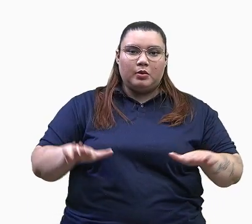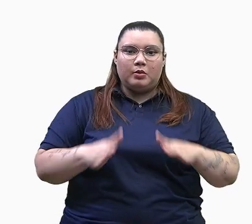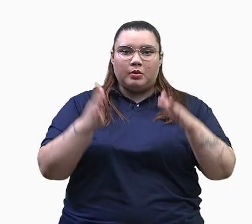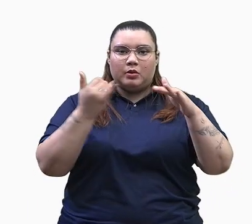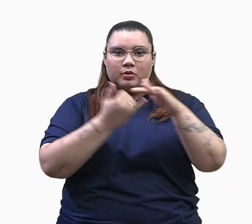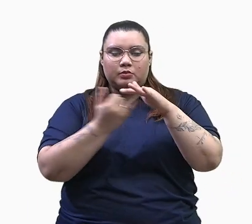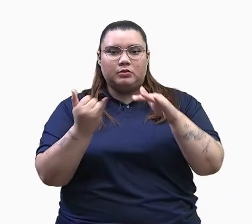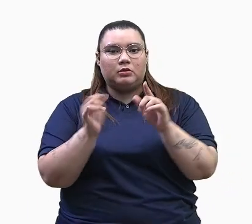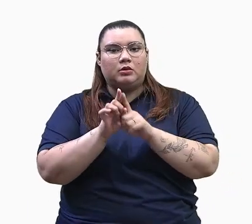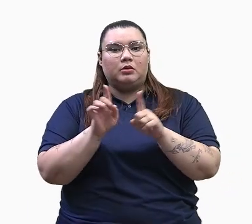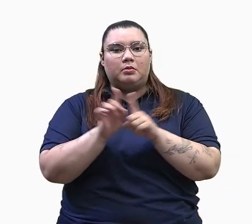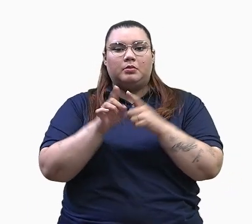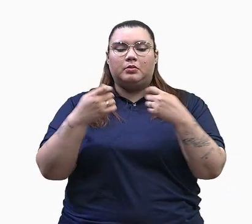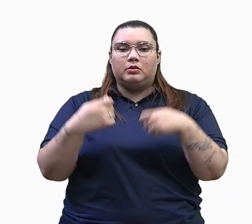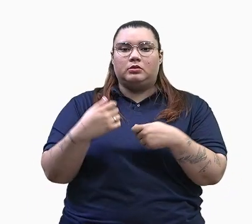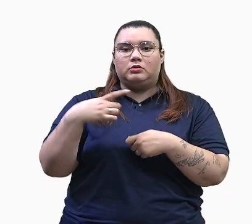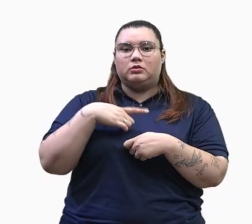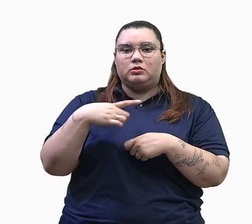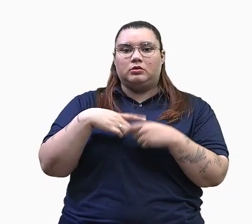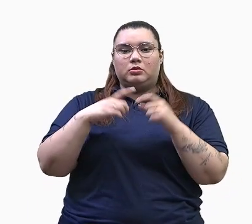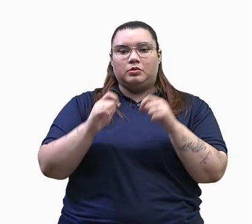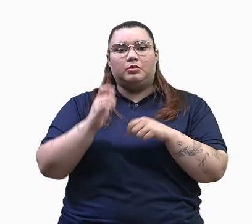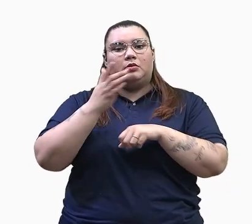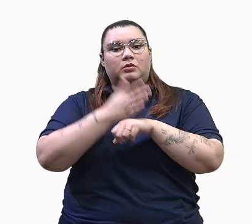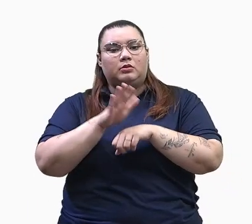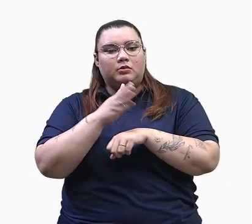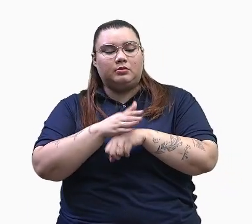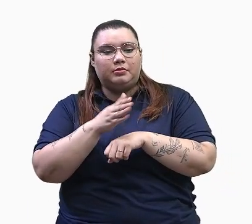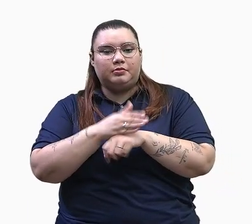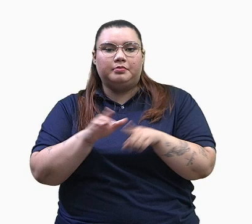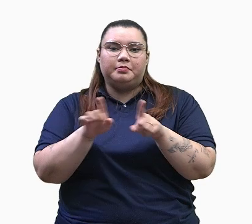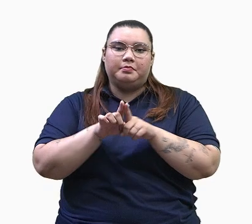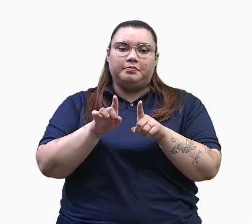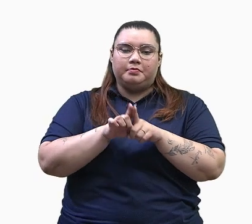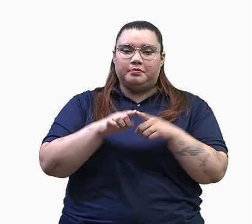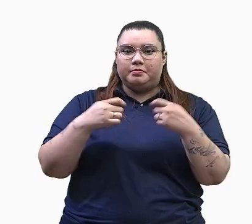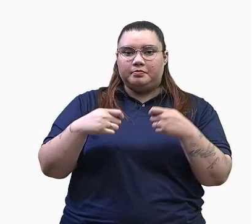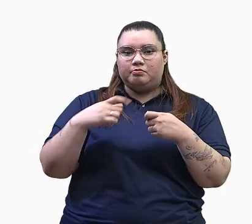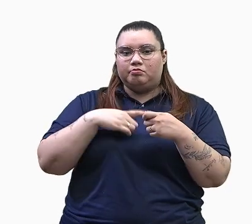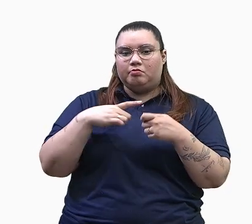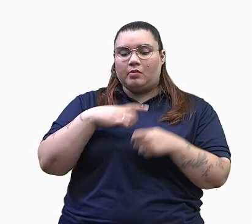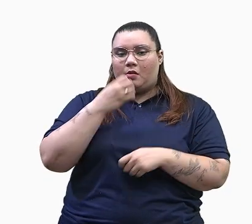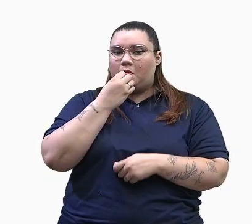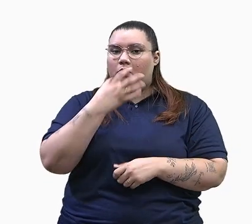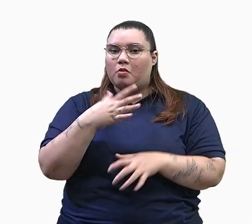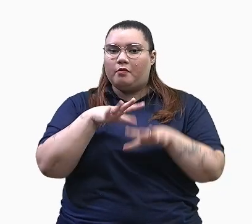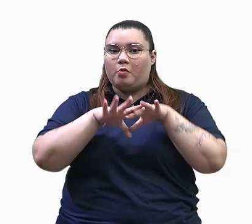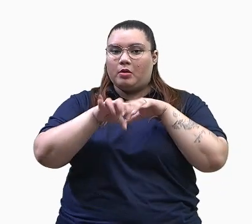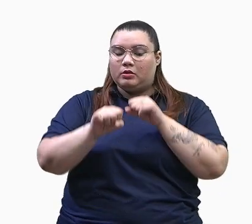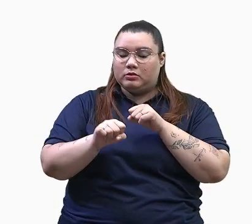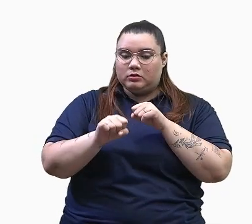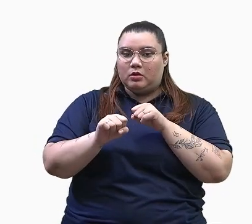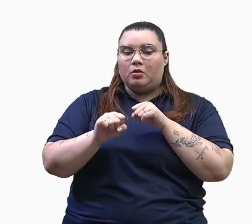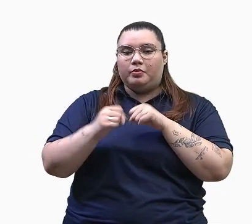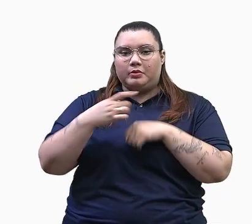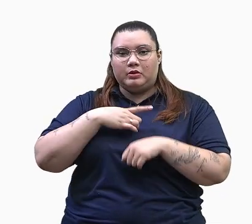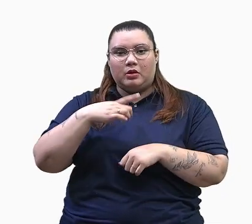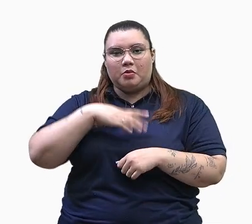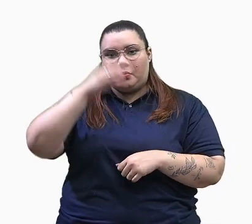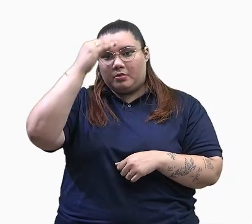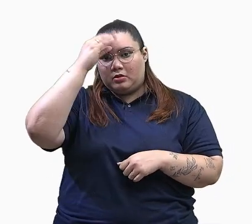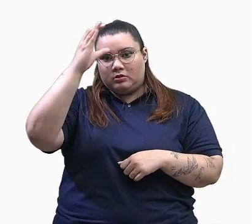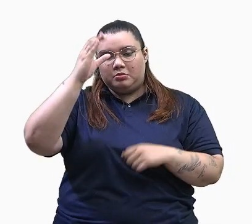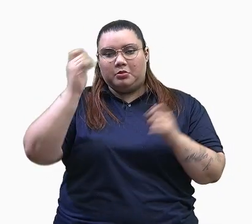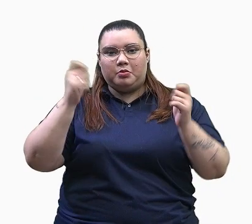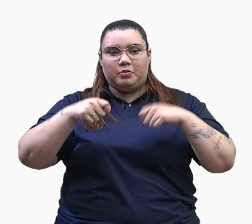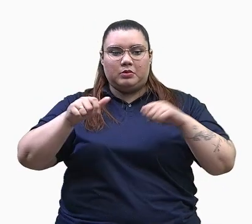também passar ali por um treinamento, precisa ser uma mão de obra qualificada para